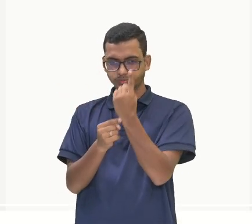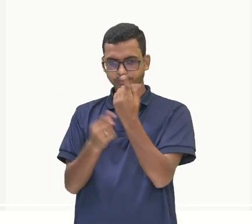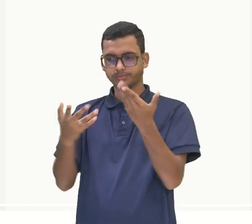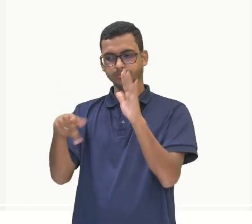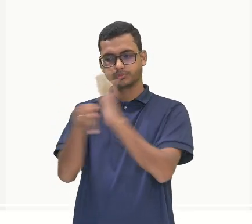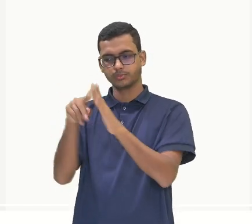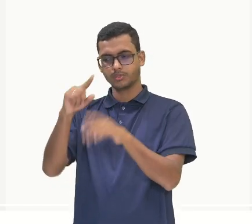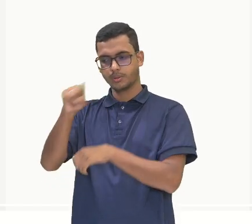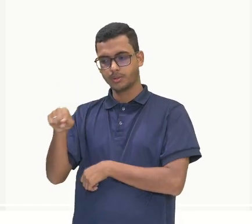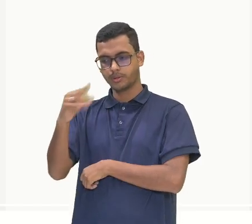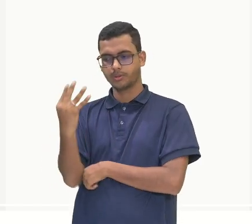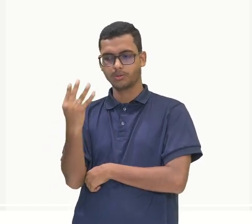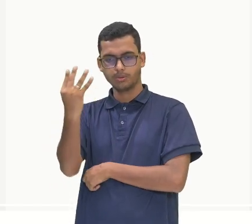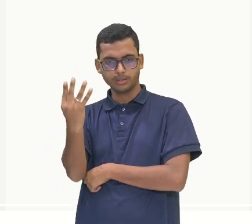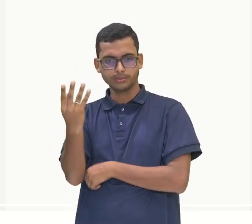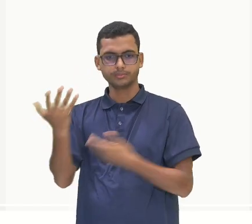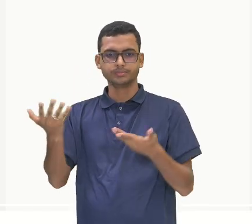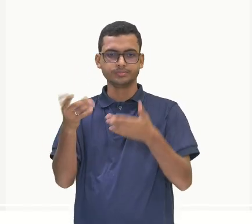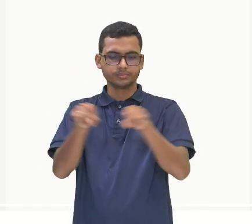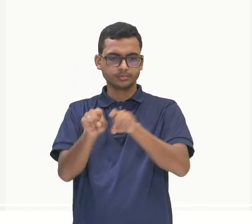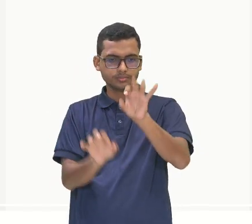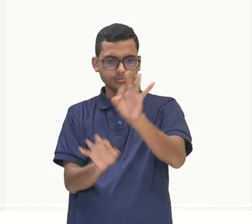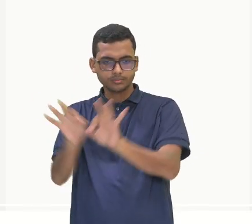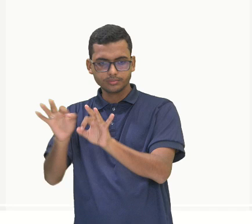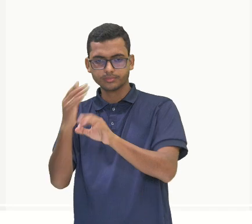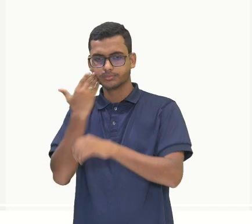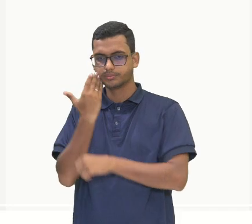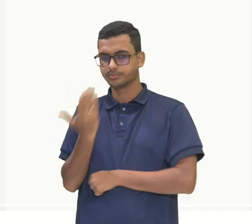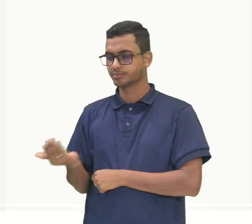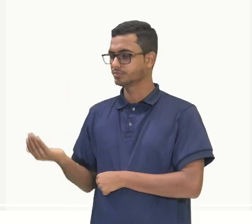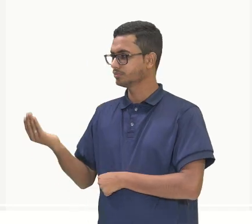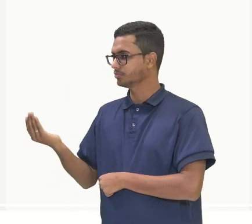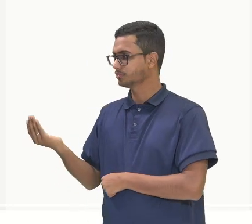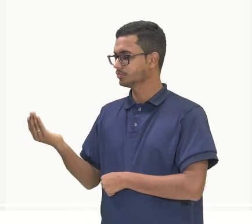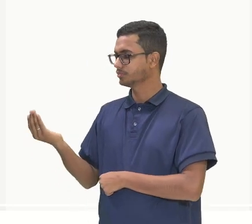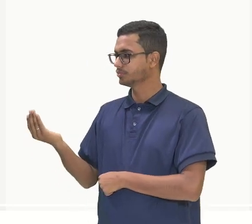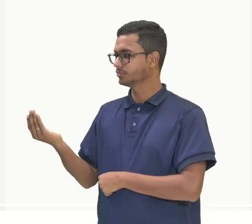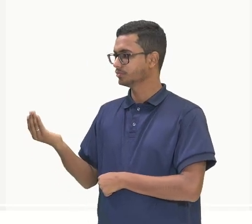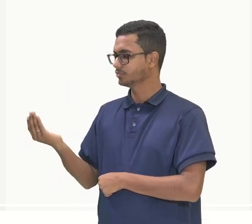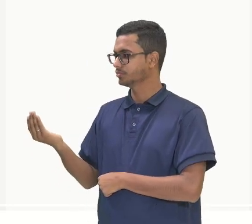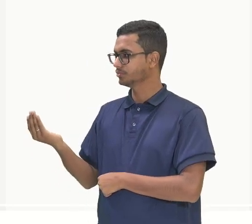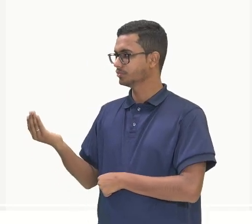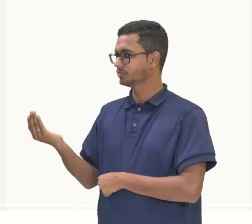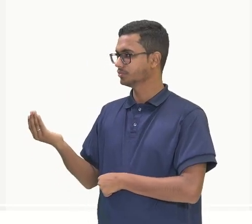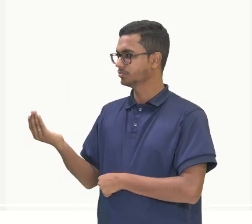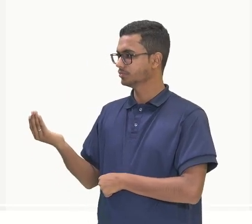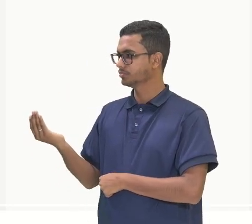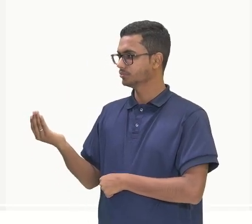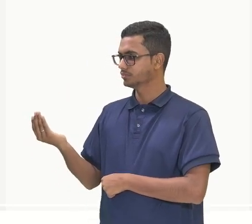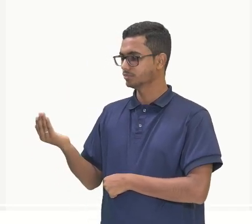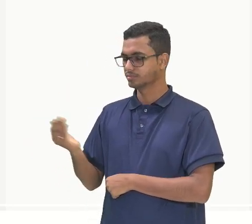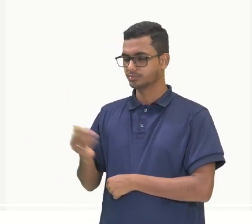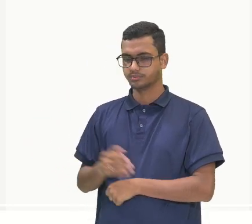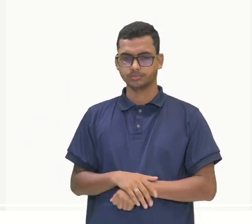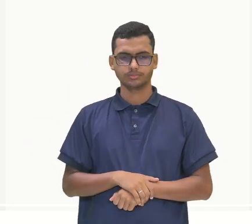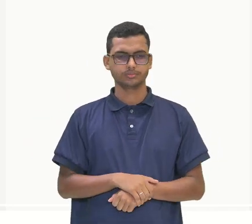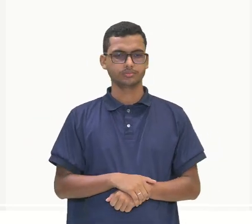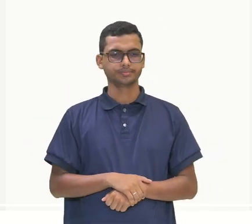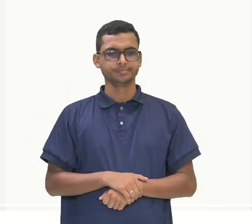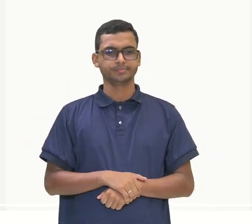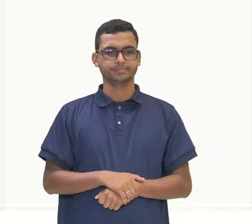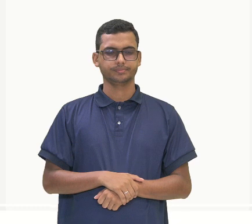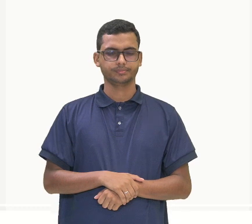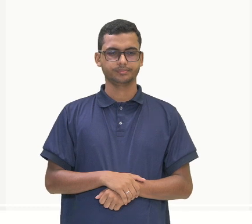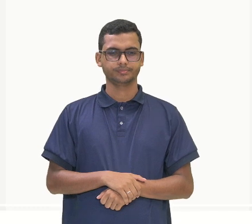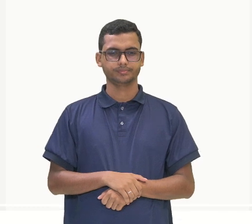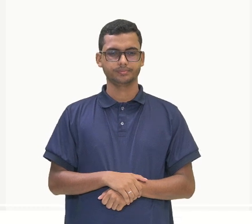2, 3. Repete a vírgula. 4 menos 1, 3. 2 menos 1,